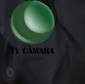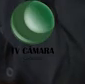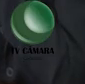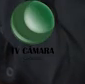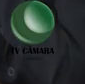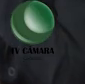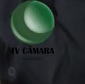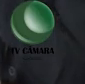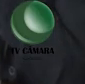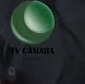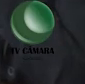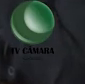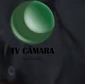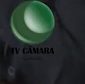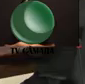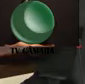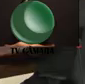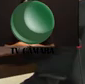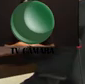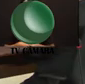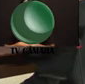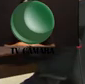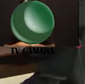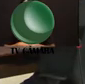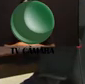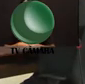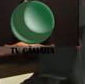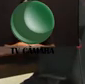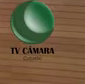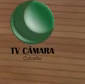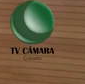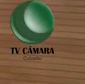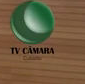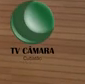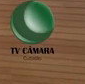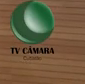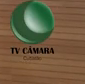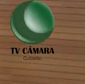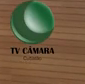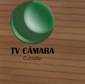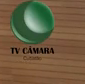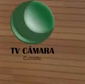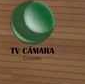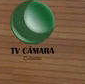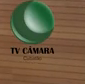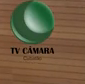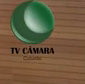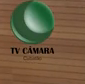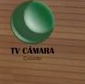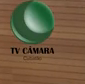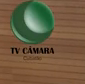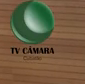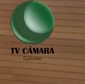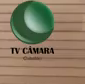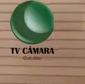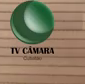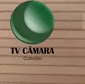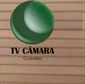vereador Aguinaldo Araújo. No horário reservado ao expediente dos parlamentares, foi a vez do vereador Fábio Inácio apresentar seus